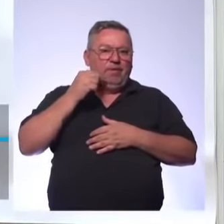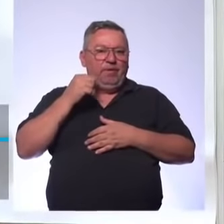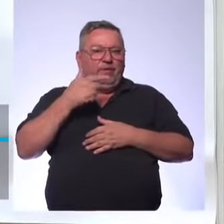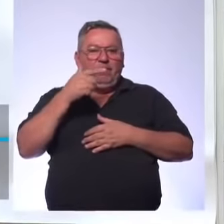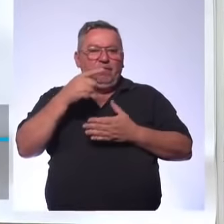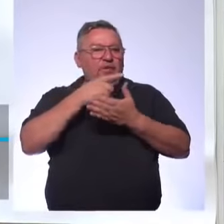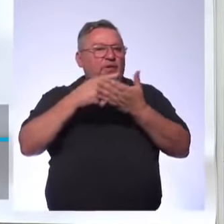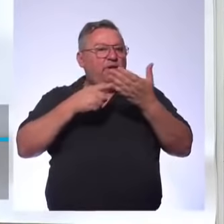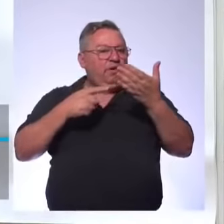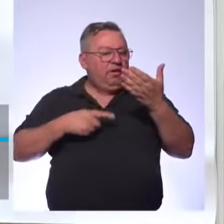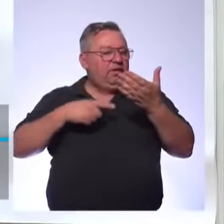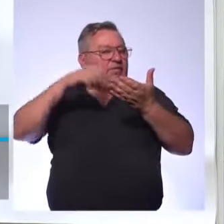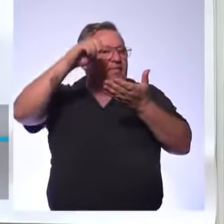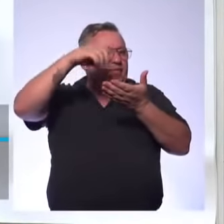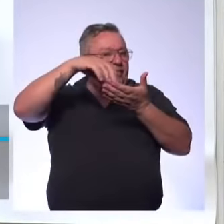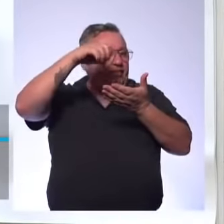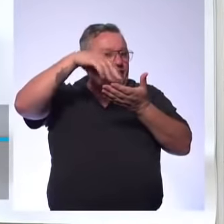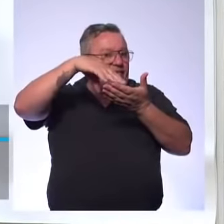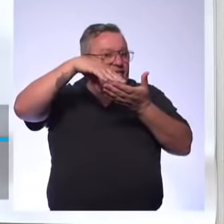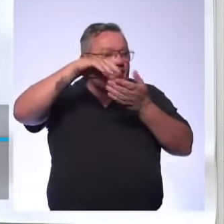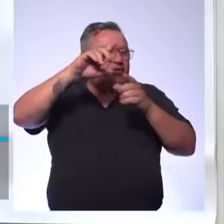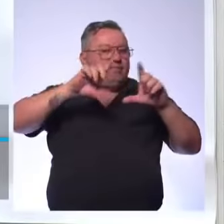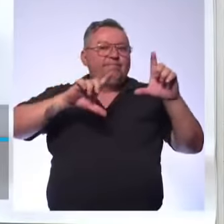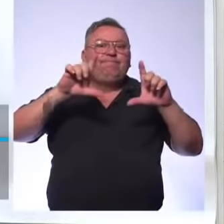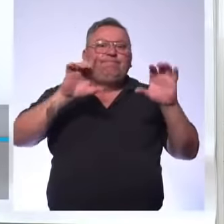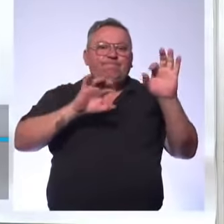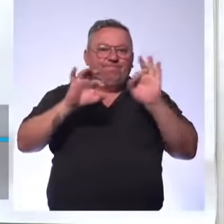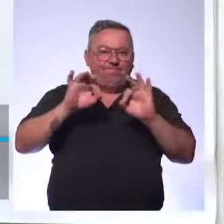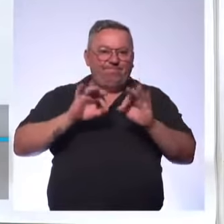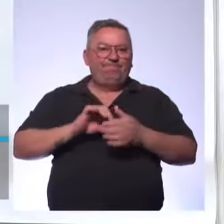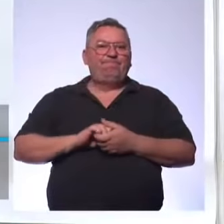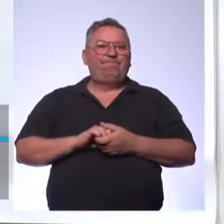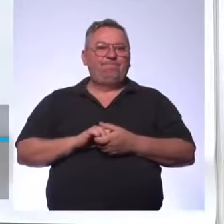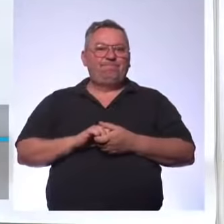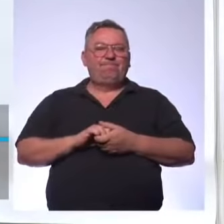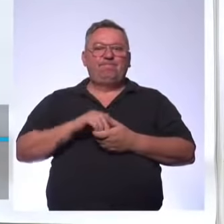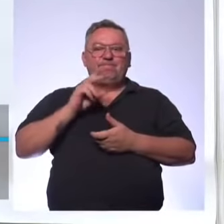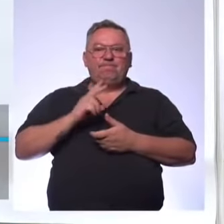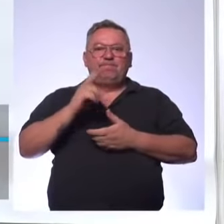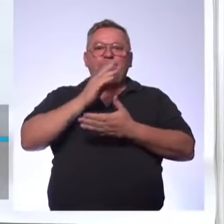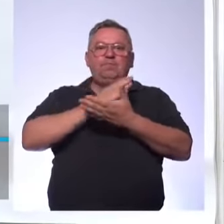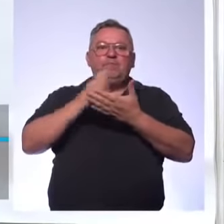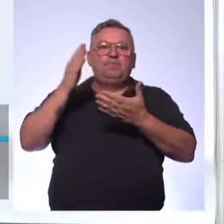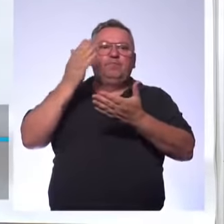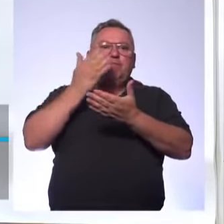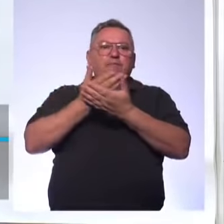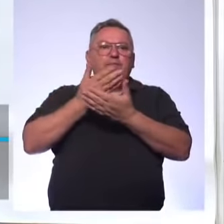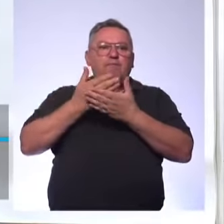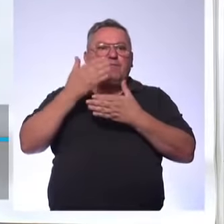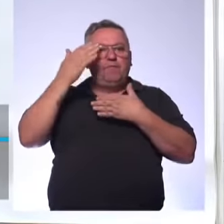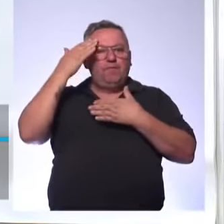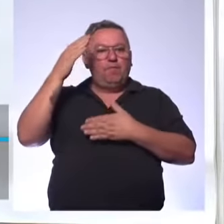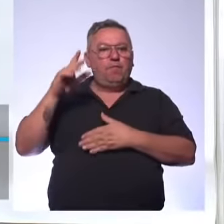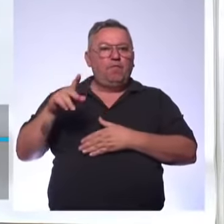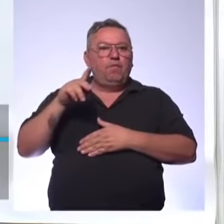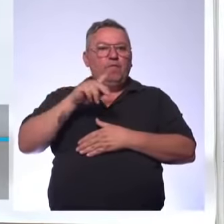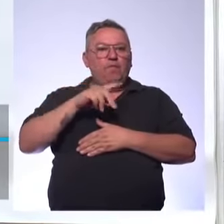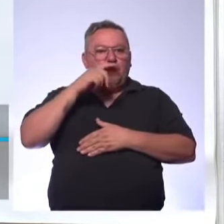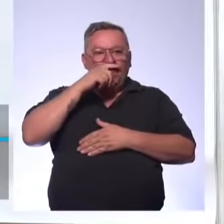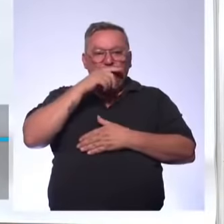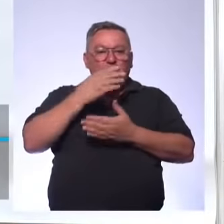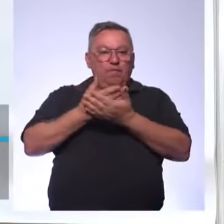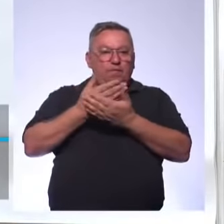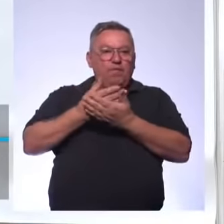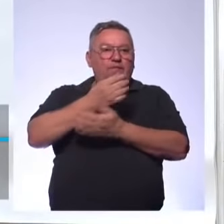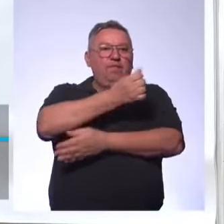a apostila? Dá um print na tela e organiza o seu material. Sempre começa a aula agradecendo aos professores. Na aula